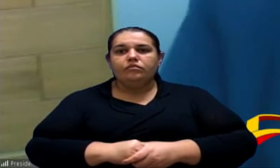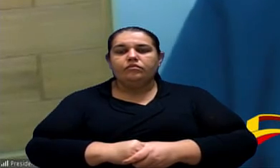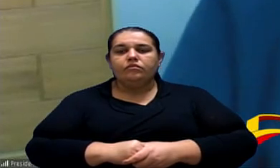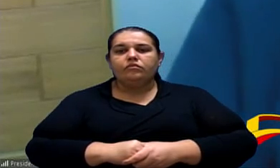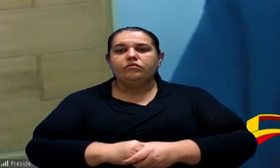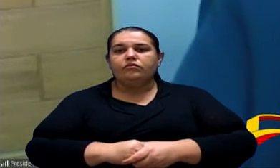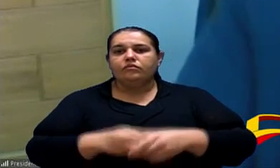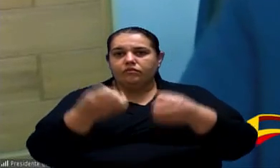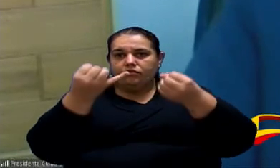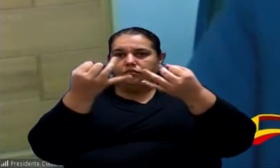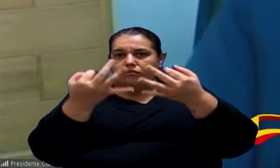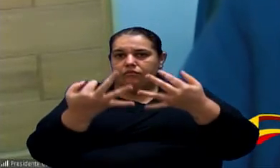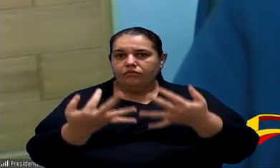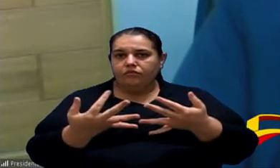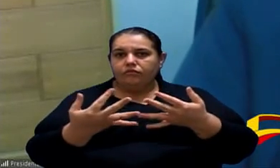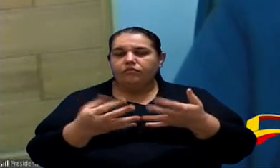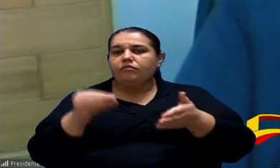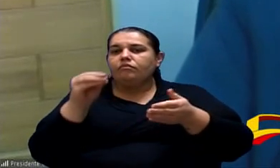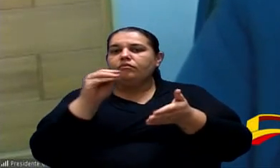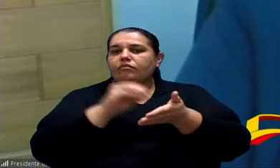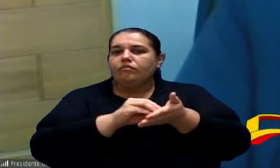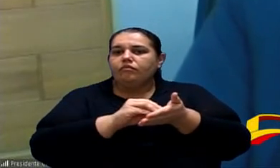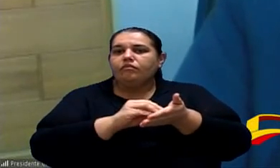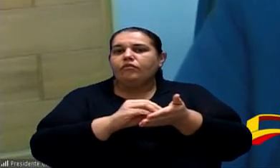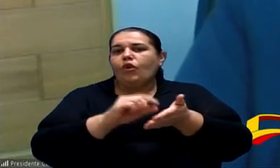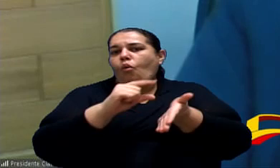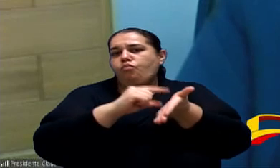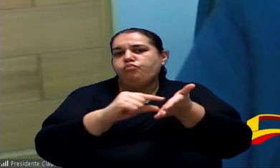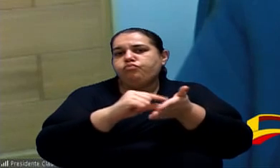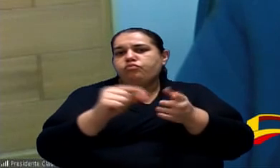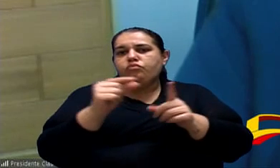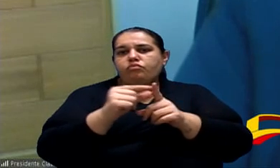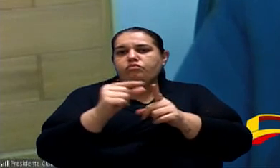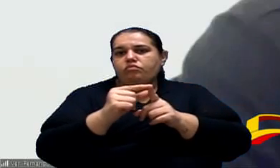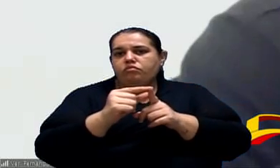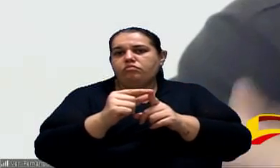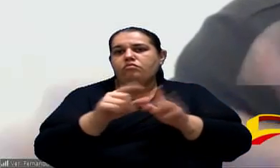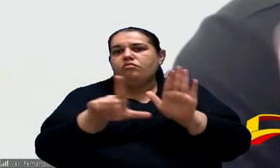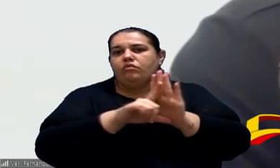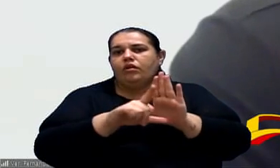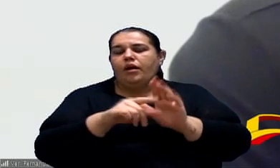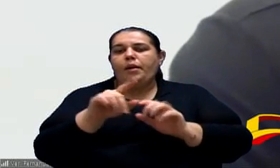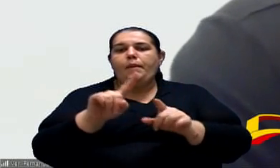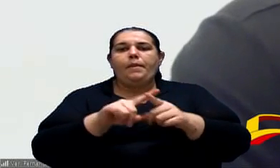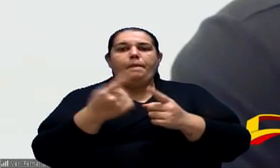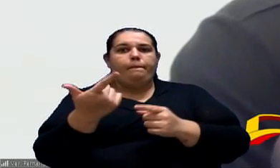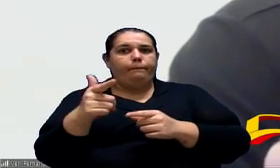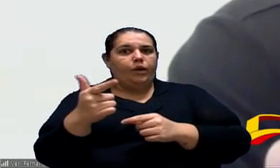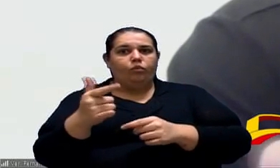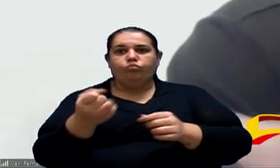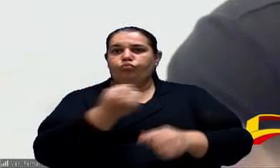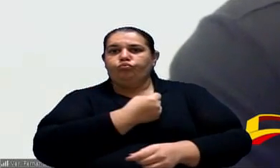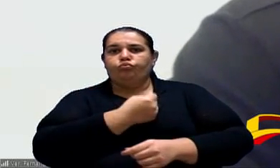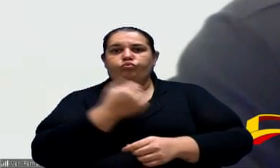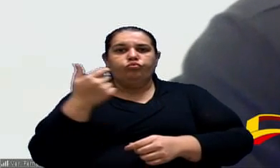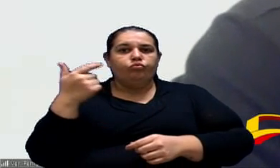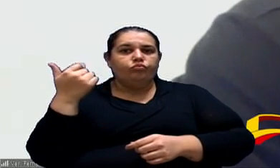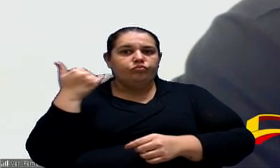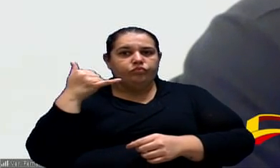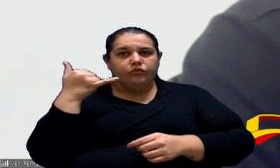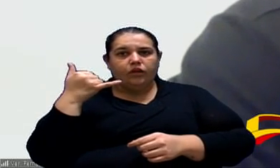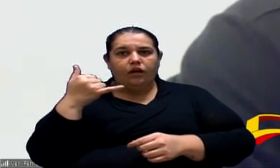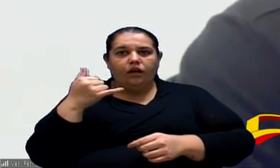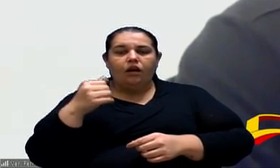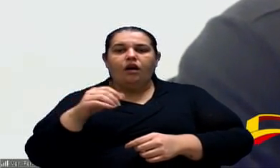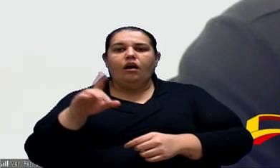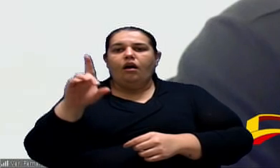ela só fala para poder colocar os termos da lei só, mas não coloca telefone. Não. Então, a doutora Márcia está aí,